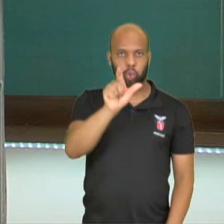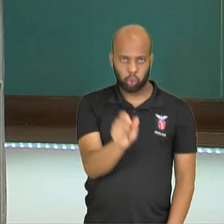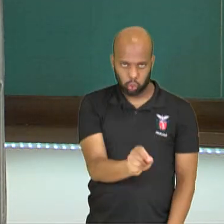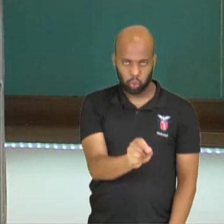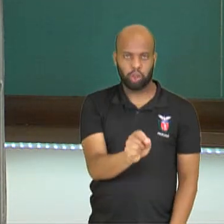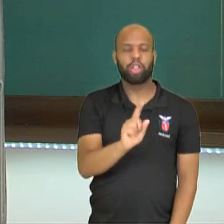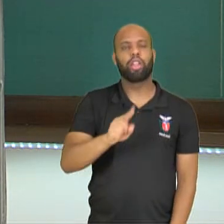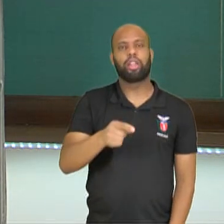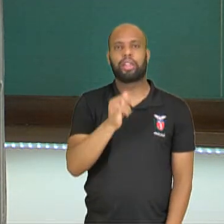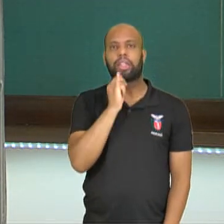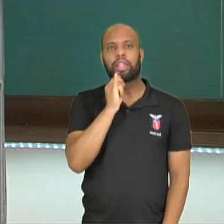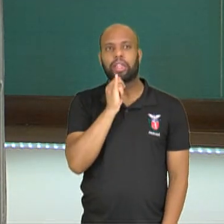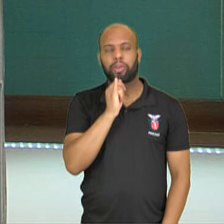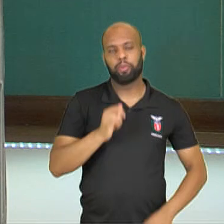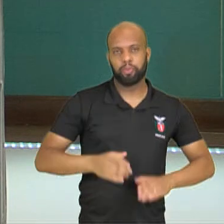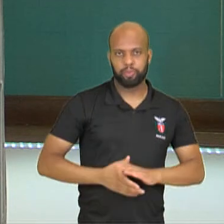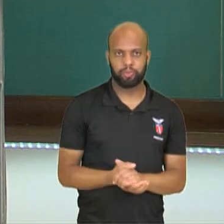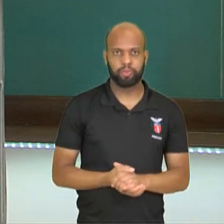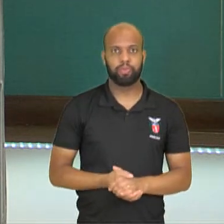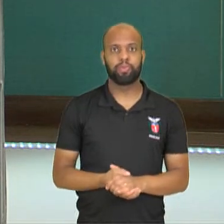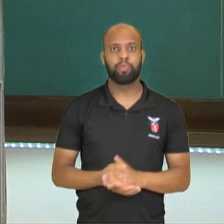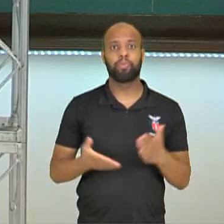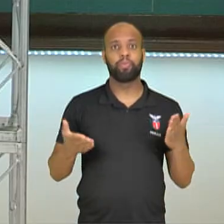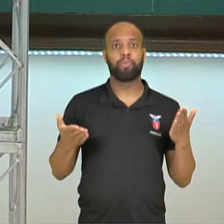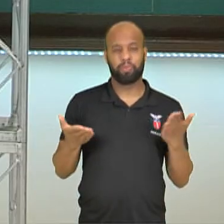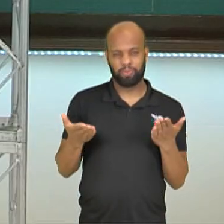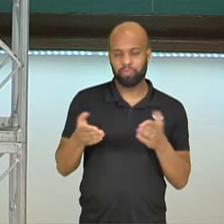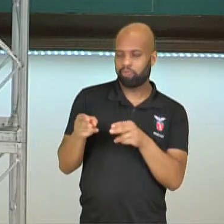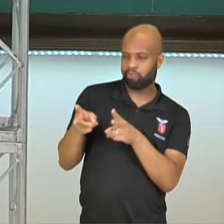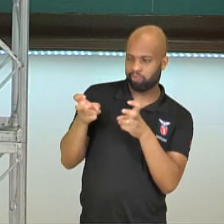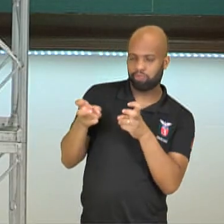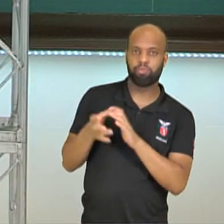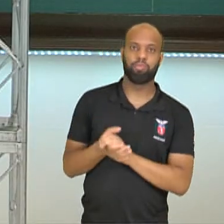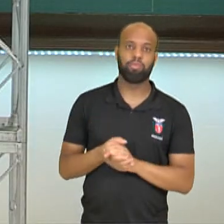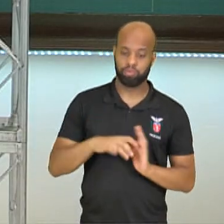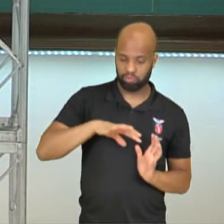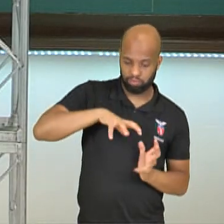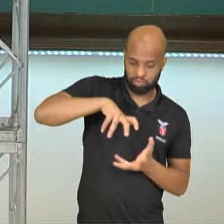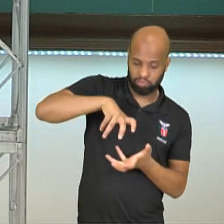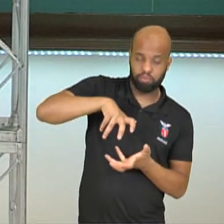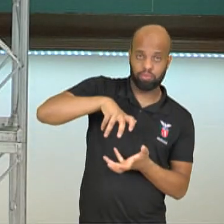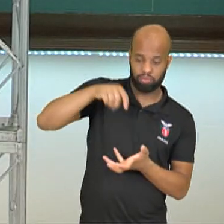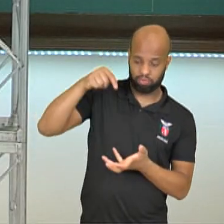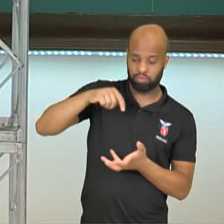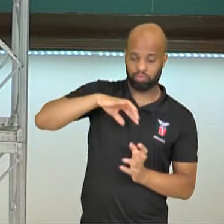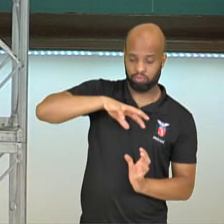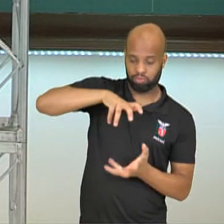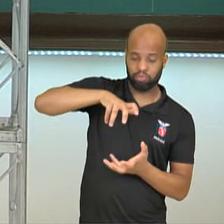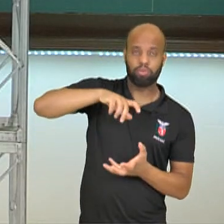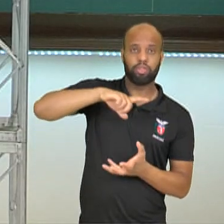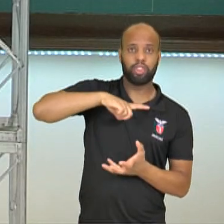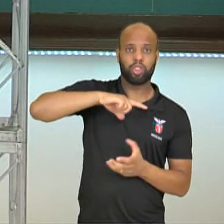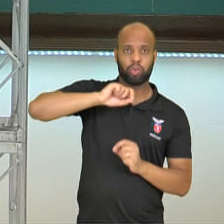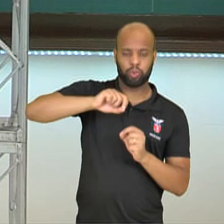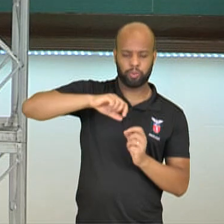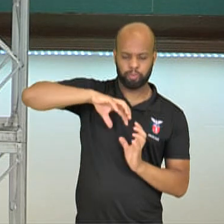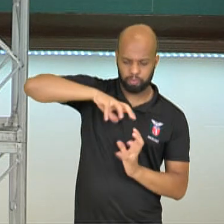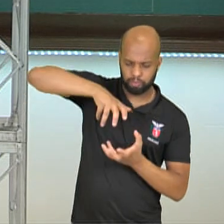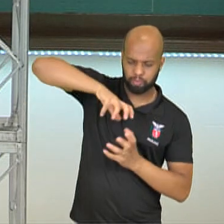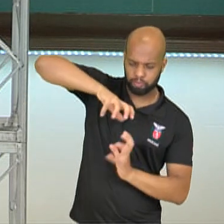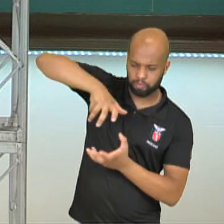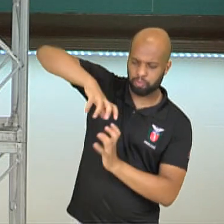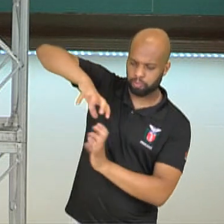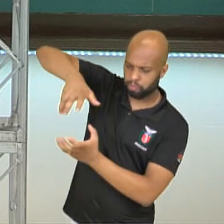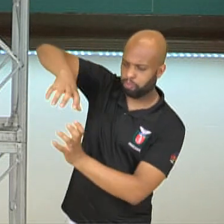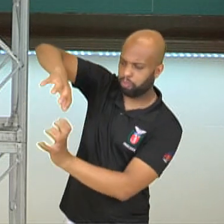de um satélite natural. Nós vamos perceber que o nosso planeta ele se encontra em movimento nesse sistema